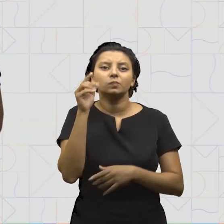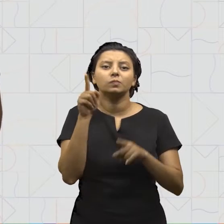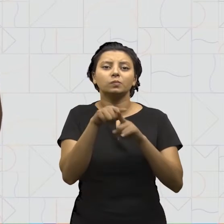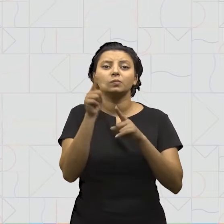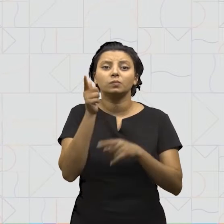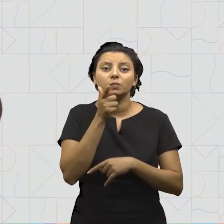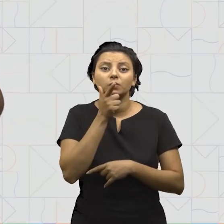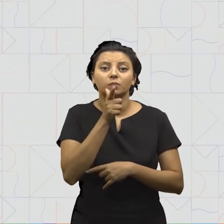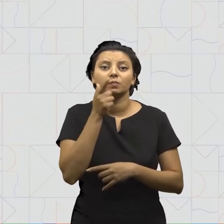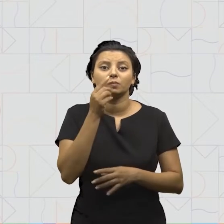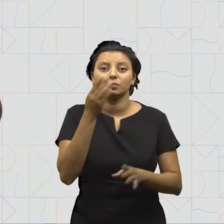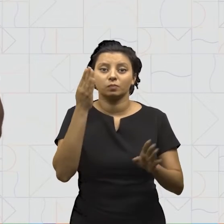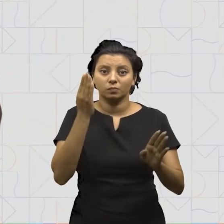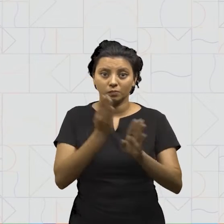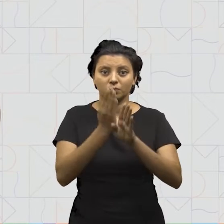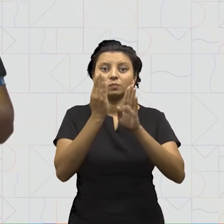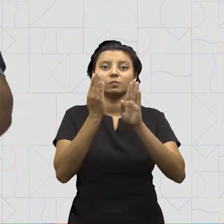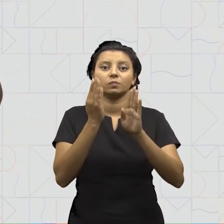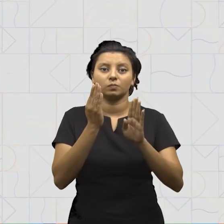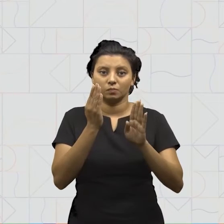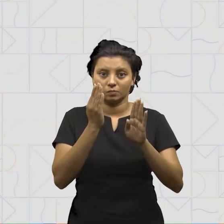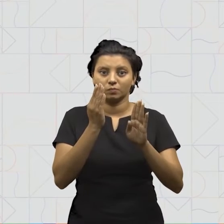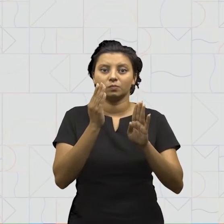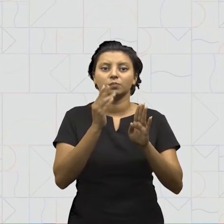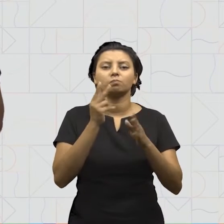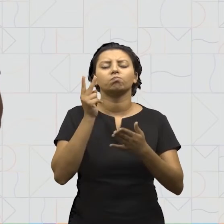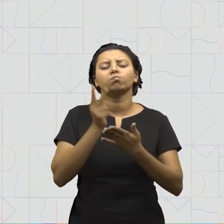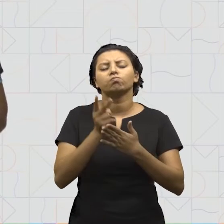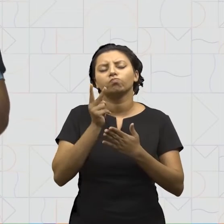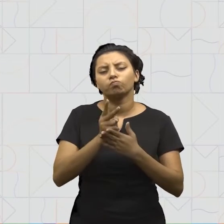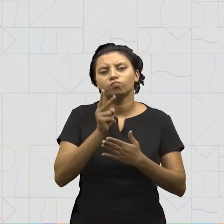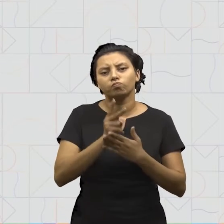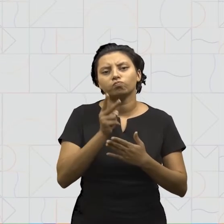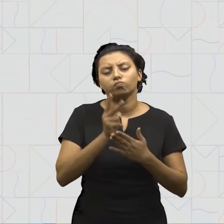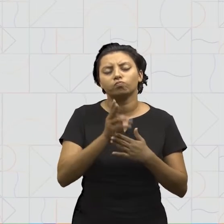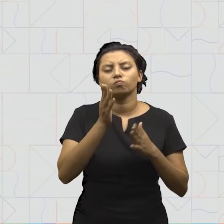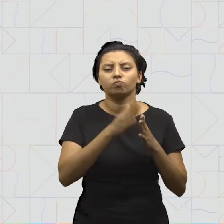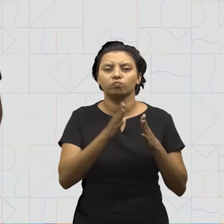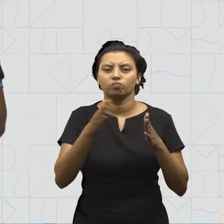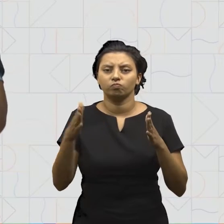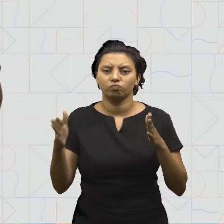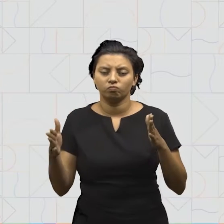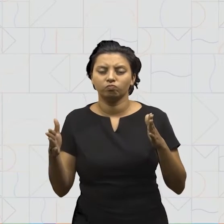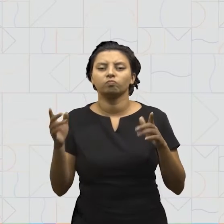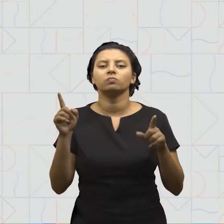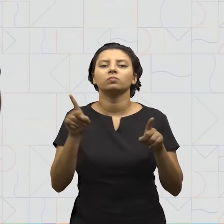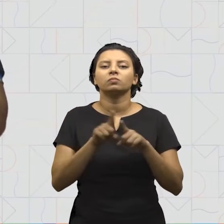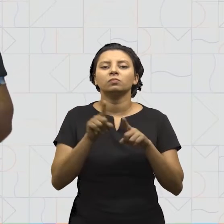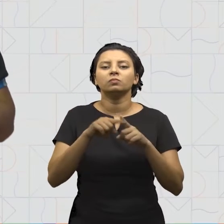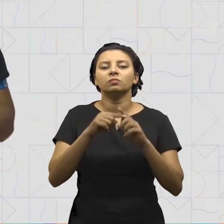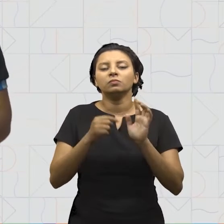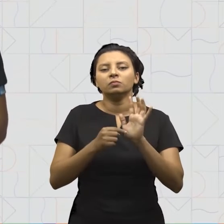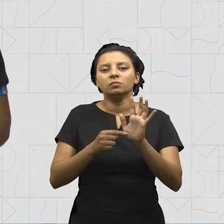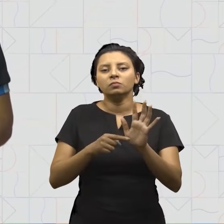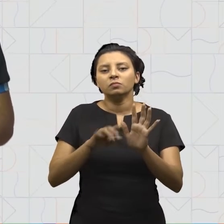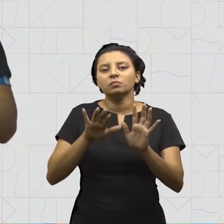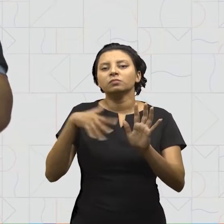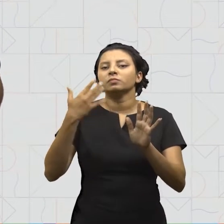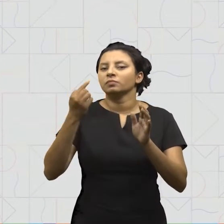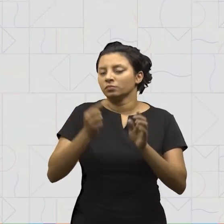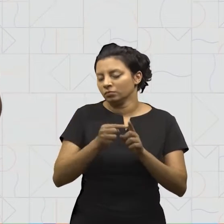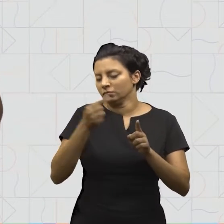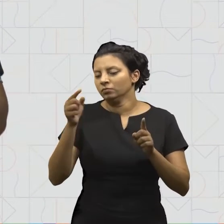assim conseguir identificar a continuidade entre as sequências para indicar os